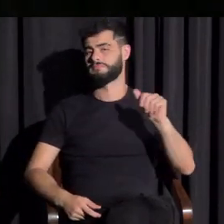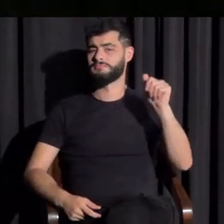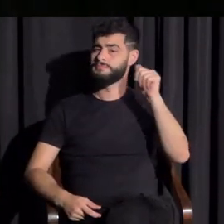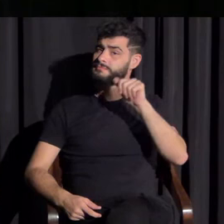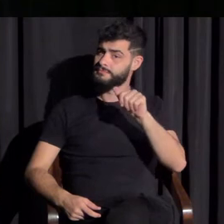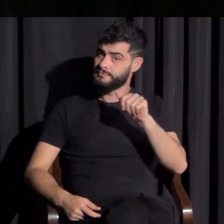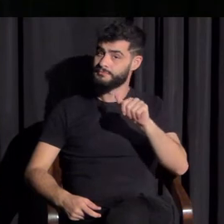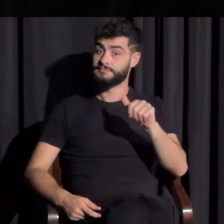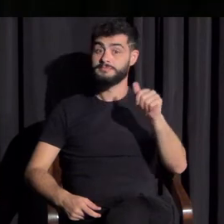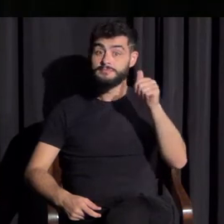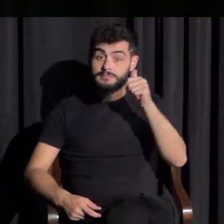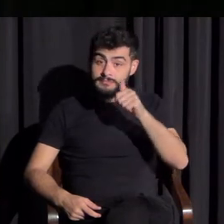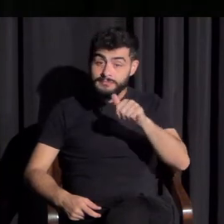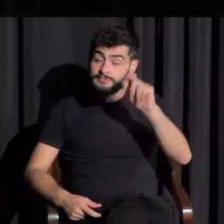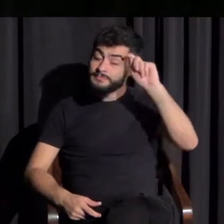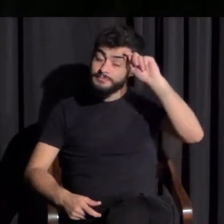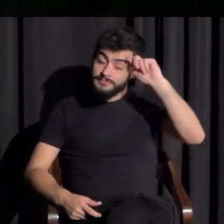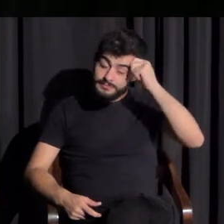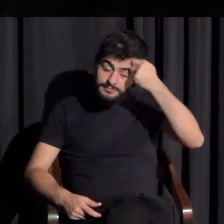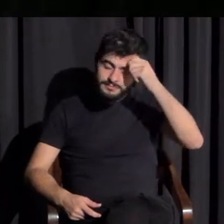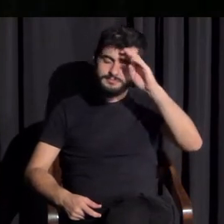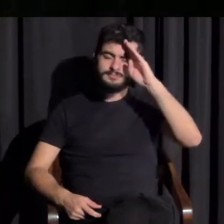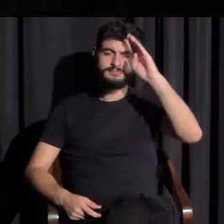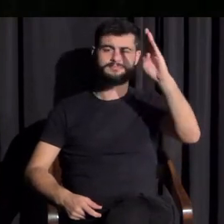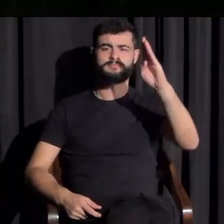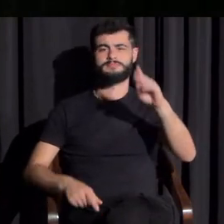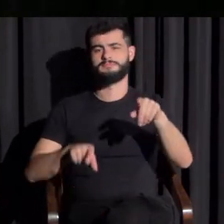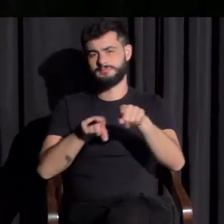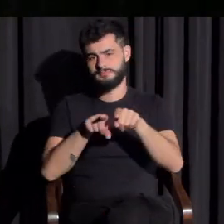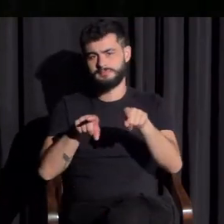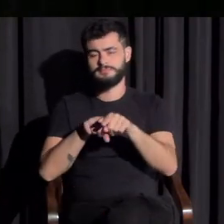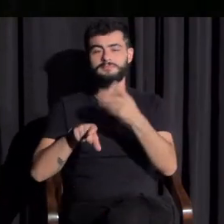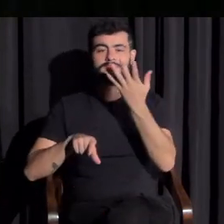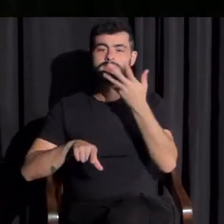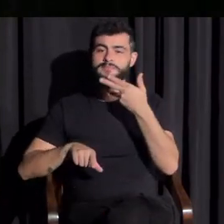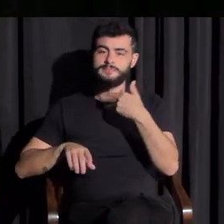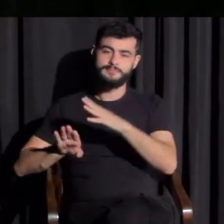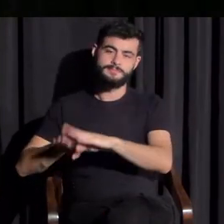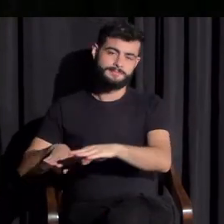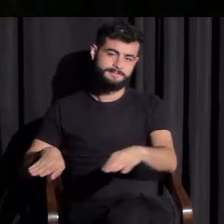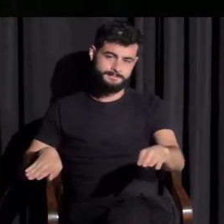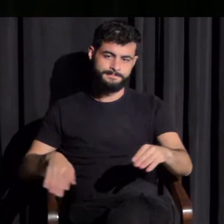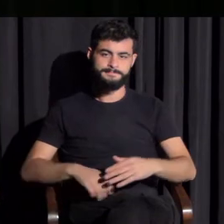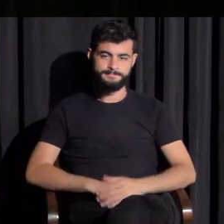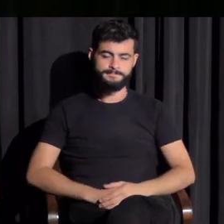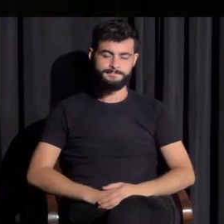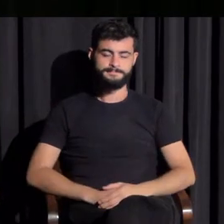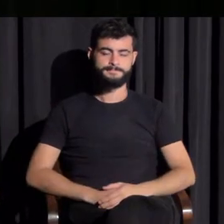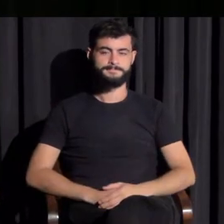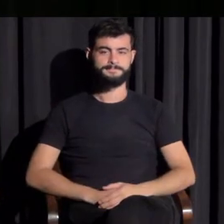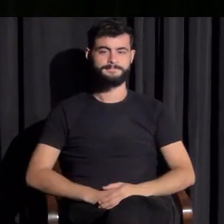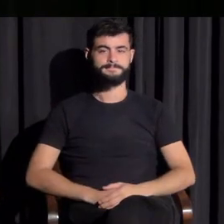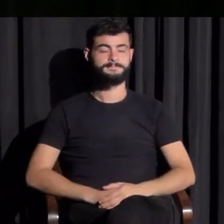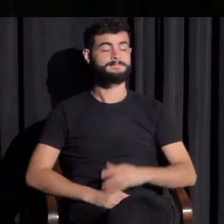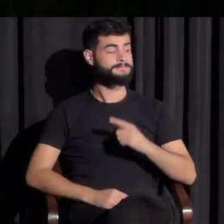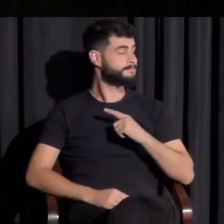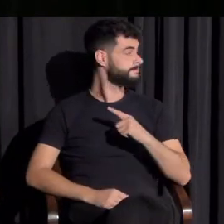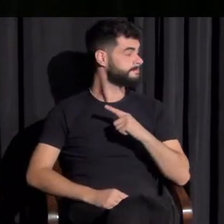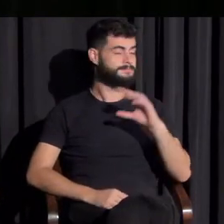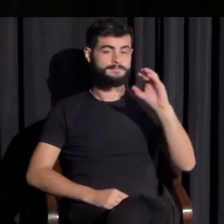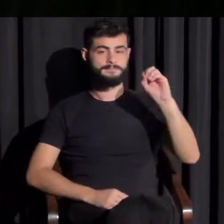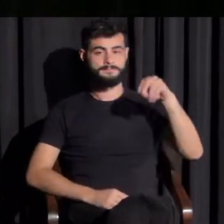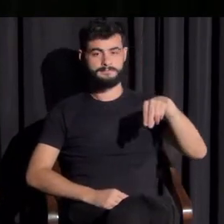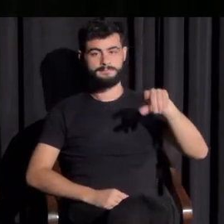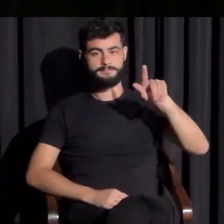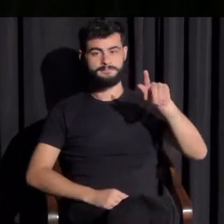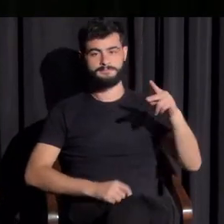e as crianças, né? Então, essas duas ONGs, né, a Gênero e